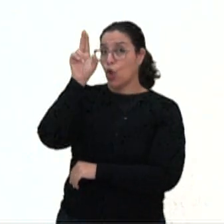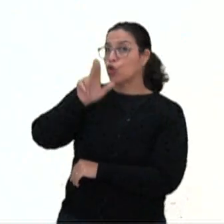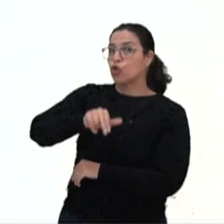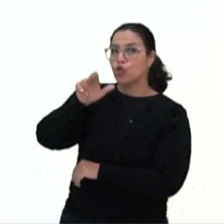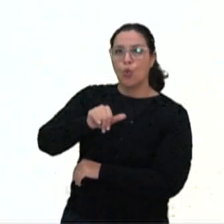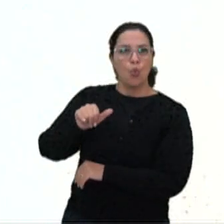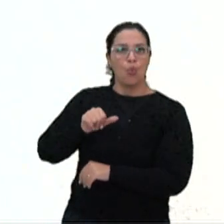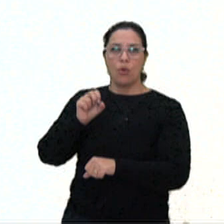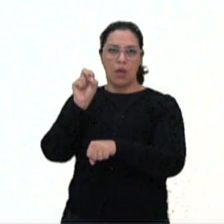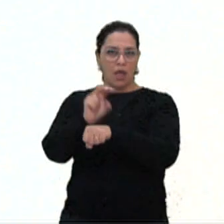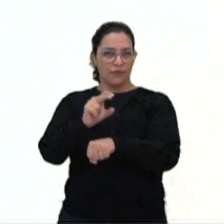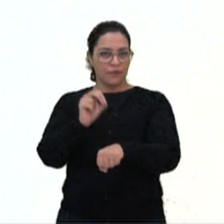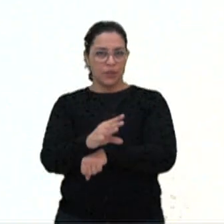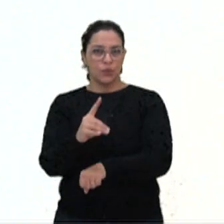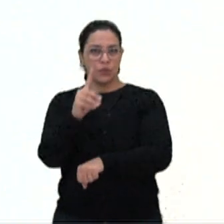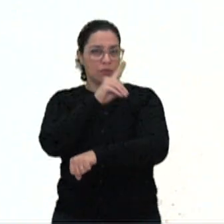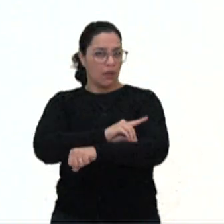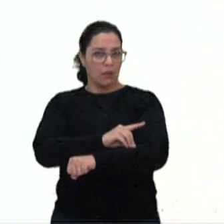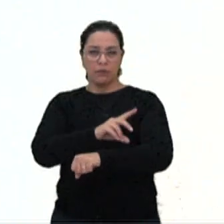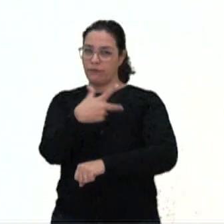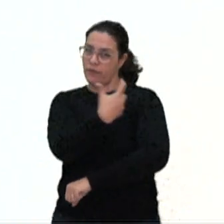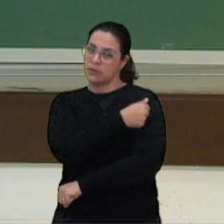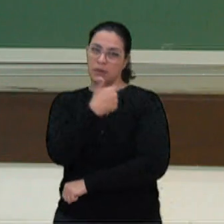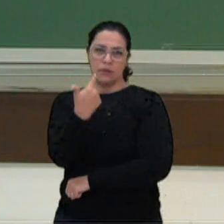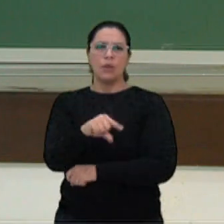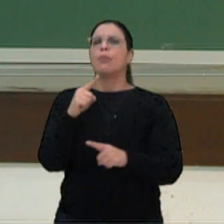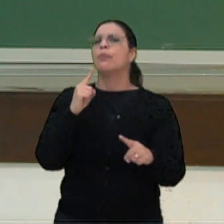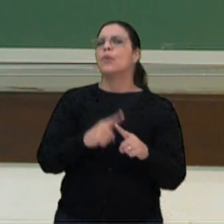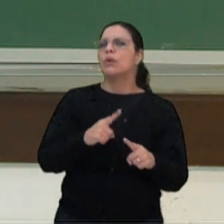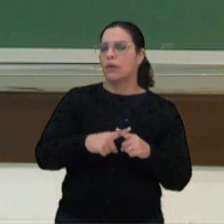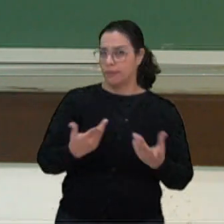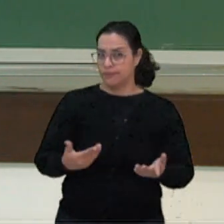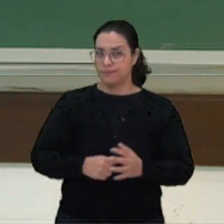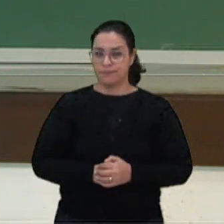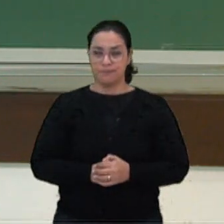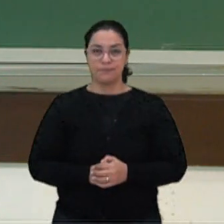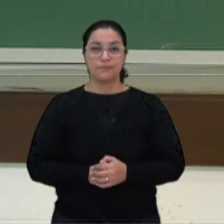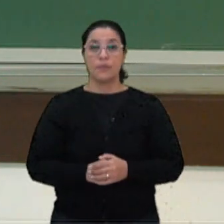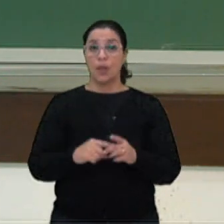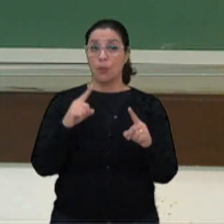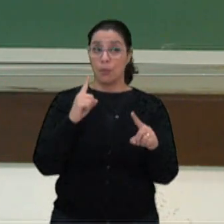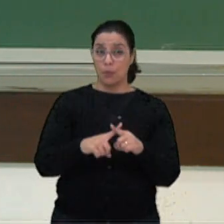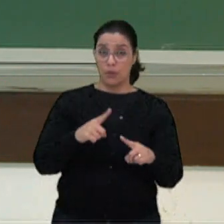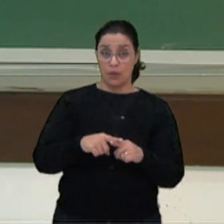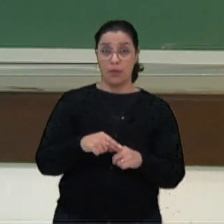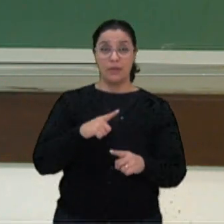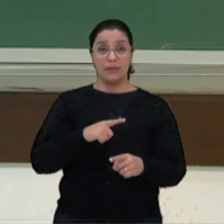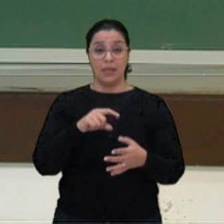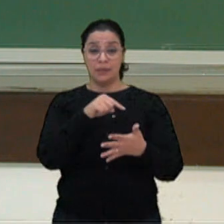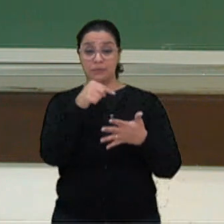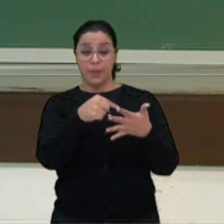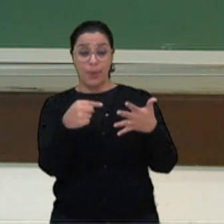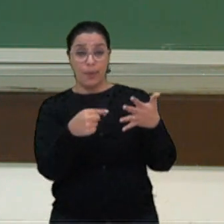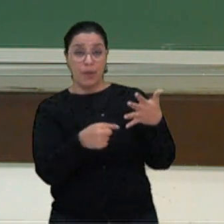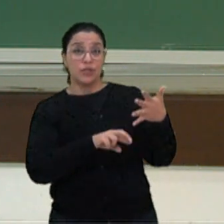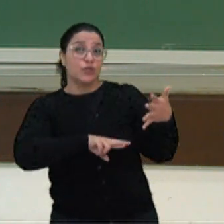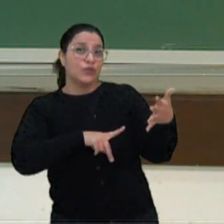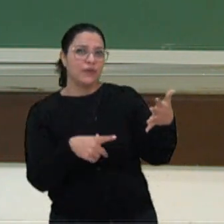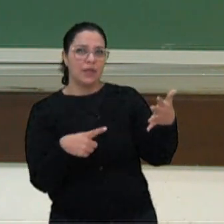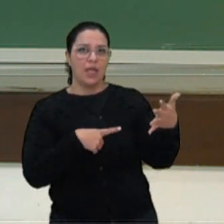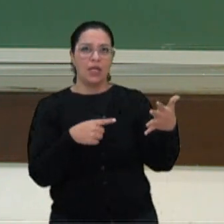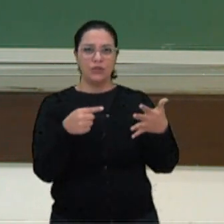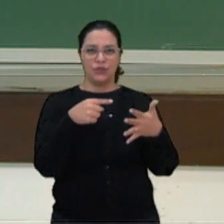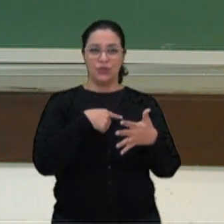esse vírus não pode mais receber as doses. Por que isso, gente? Porque, como tem 5 sorotipos diferentes,